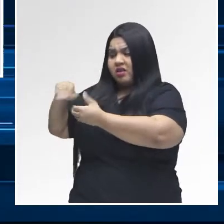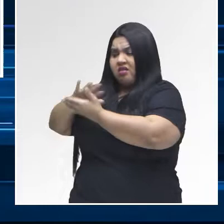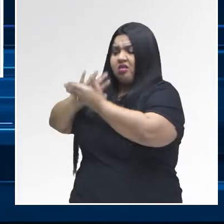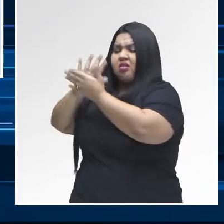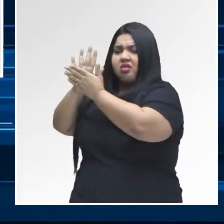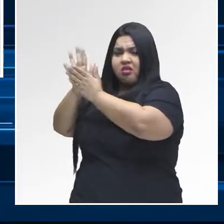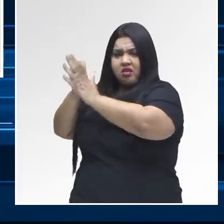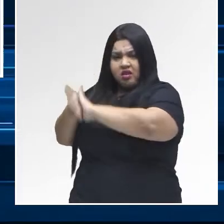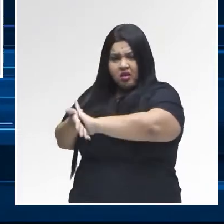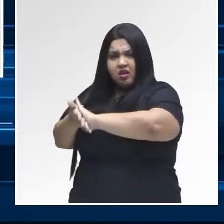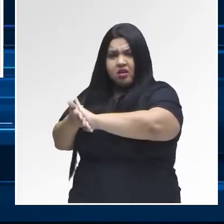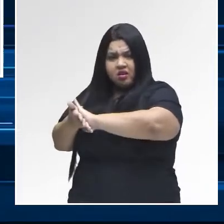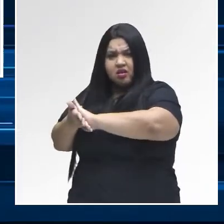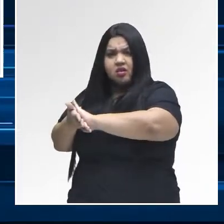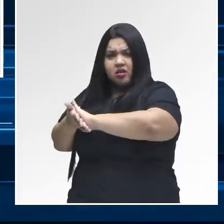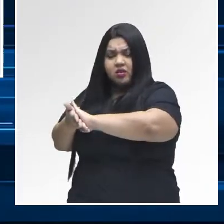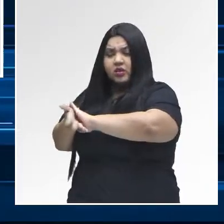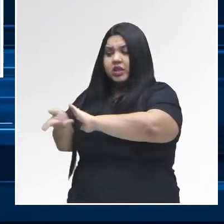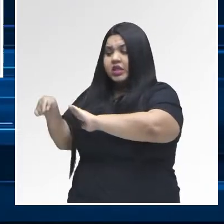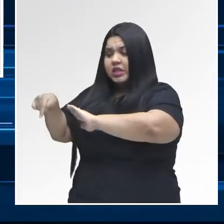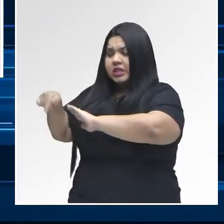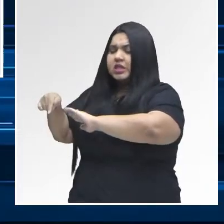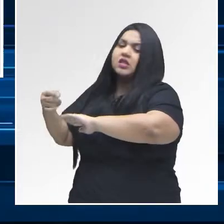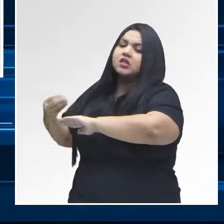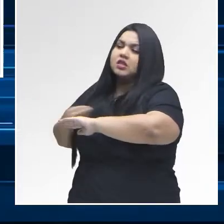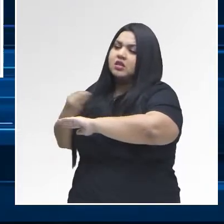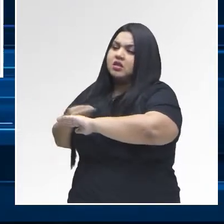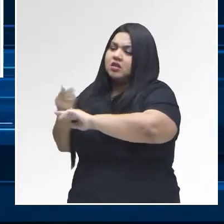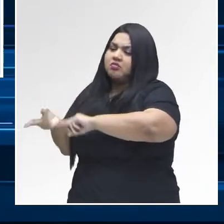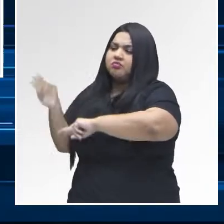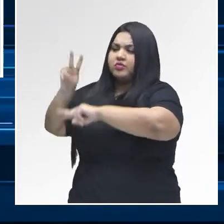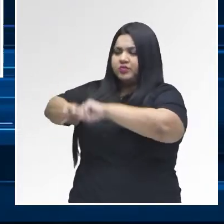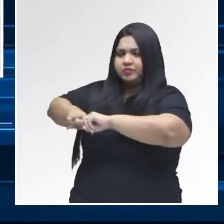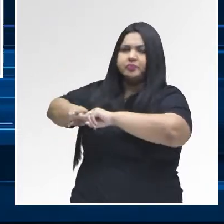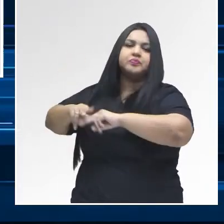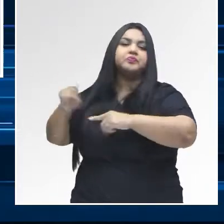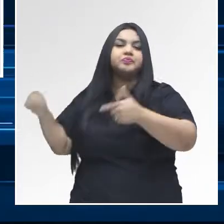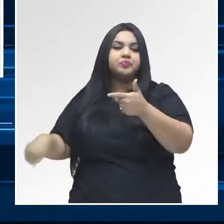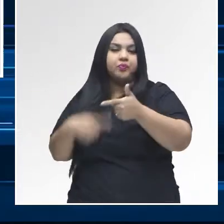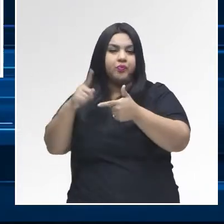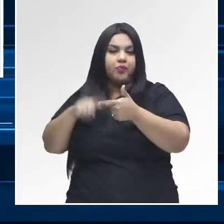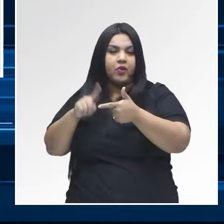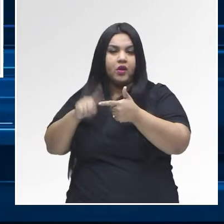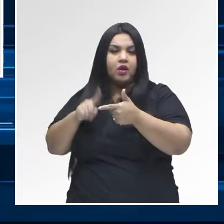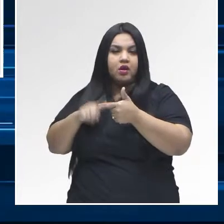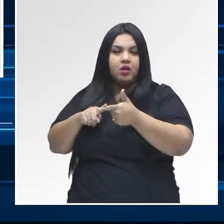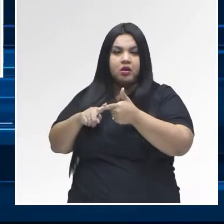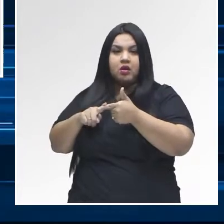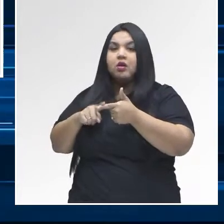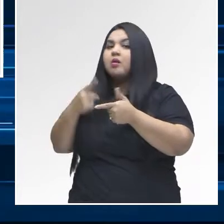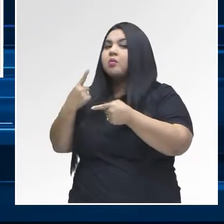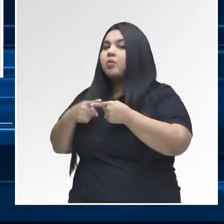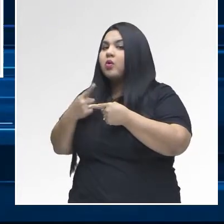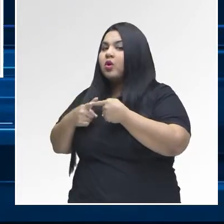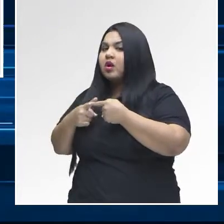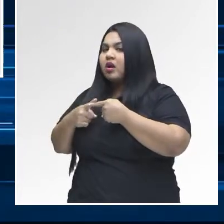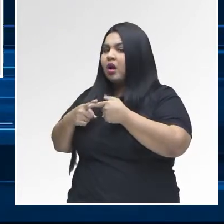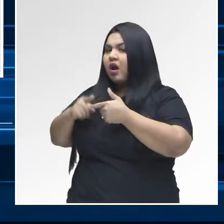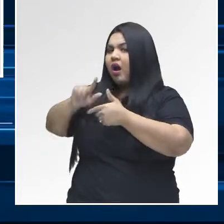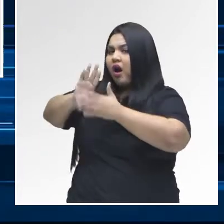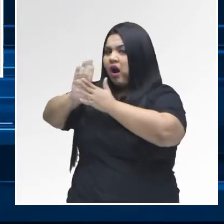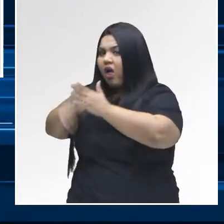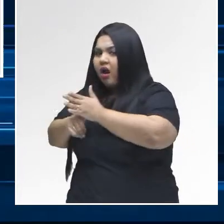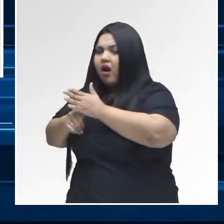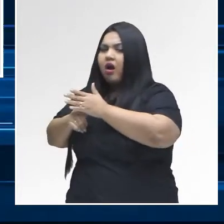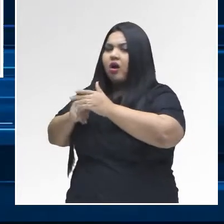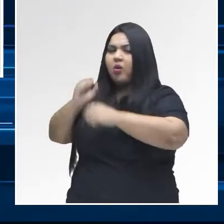que sobreviviam à guerra, eram transformados em escravos. Segundo ponto, condenados por roubo, assassinato,